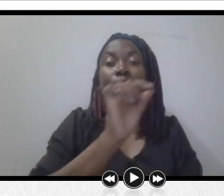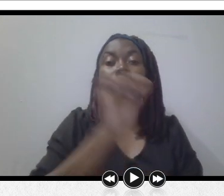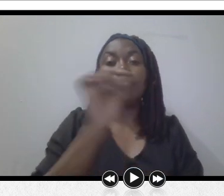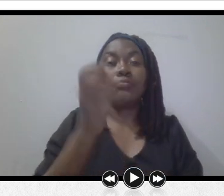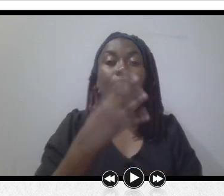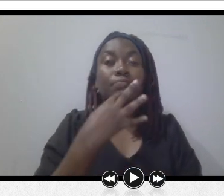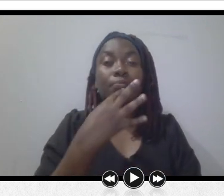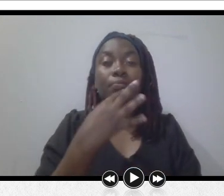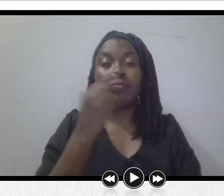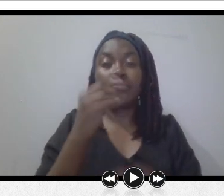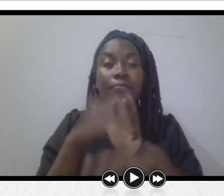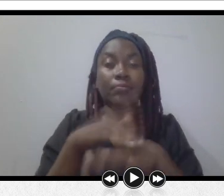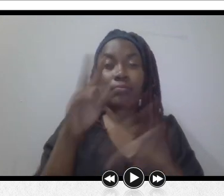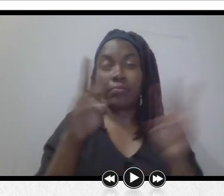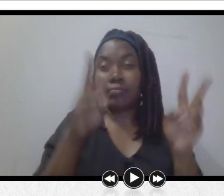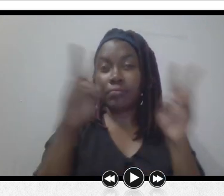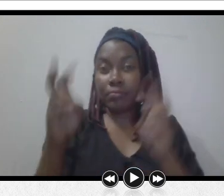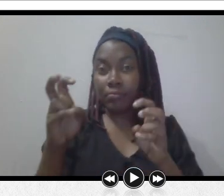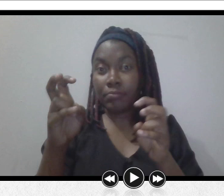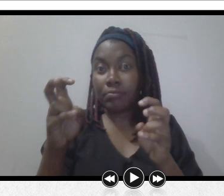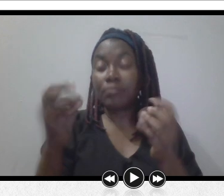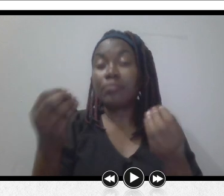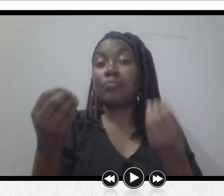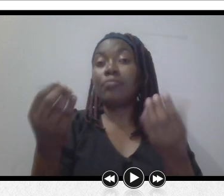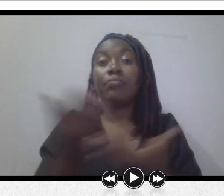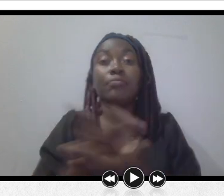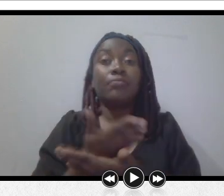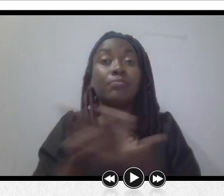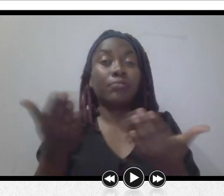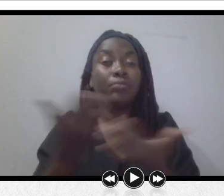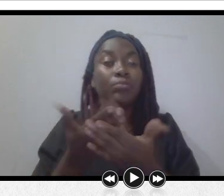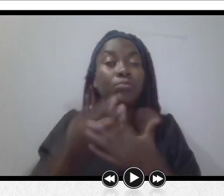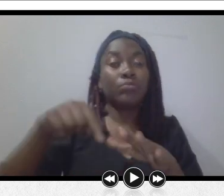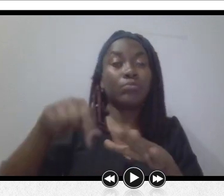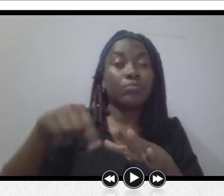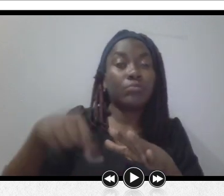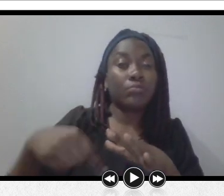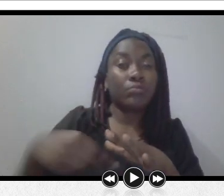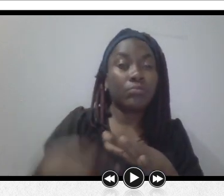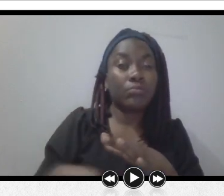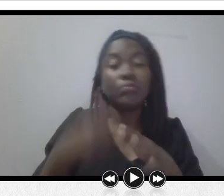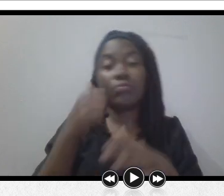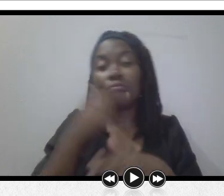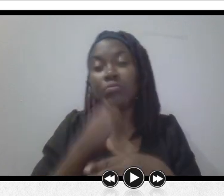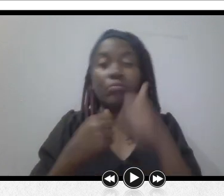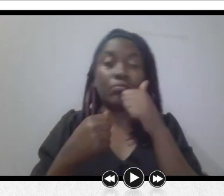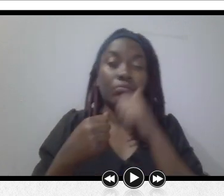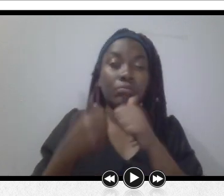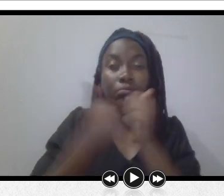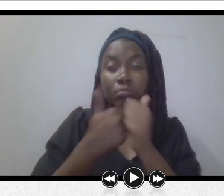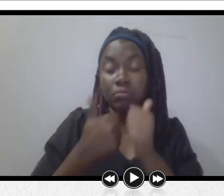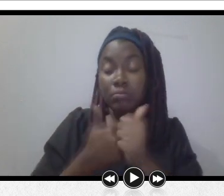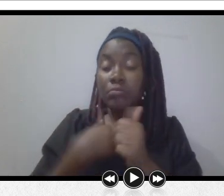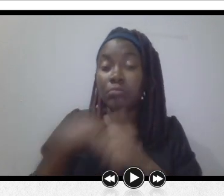queiram conhecer um pouco mais sobre o assunto, para aqueles estudiosos, senhoras e senhores que aqui nos acompanham, eu